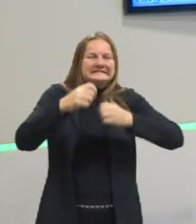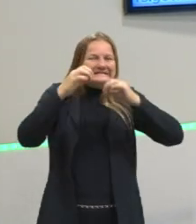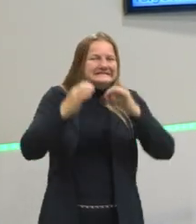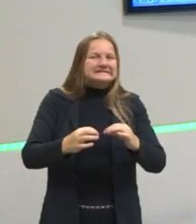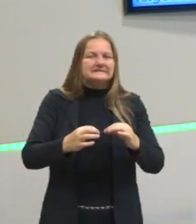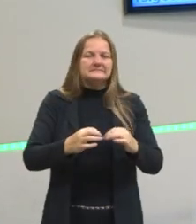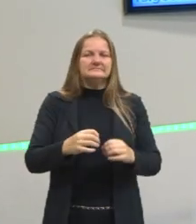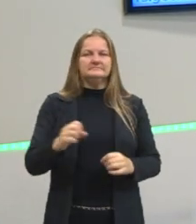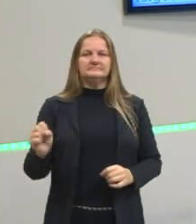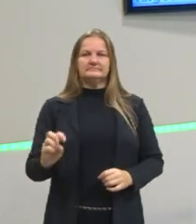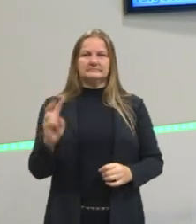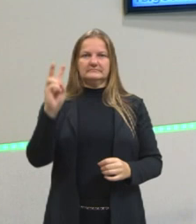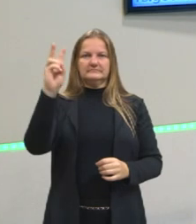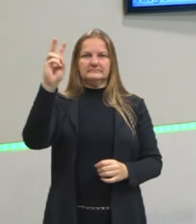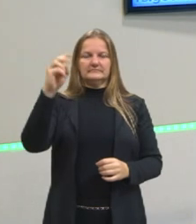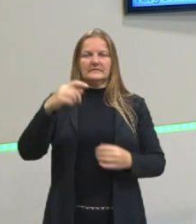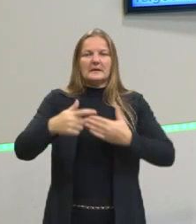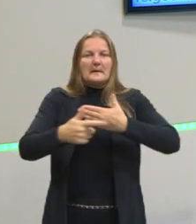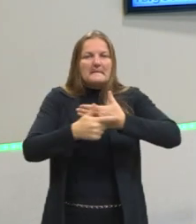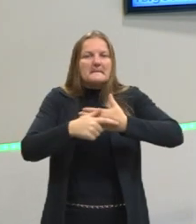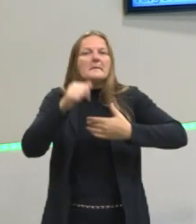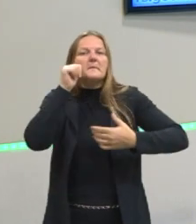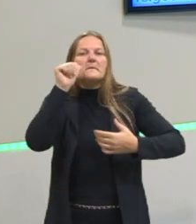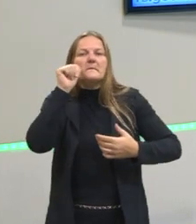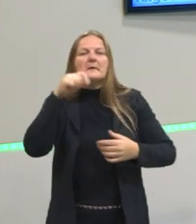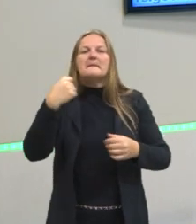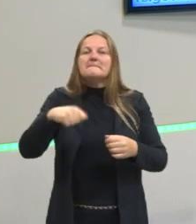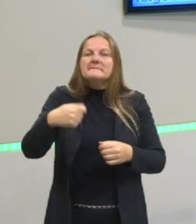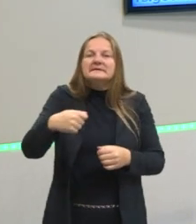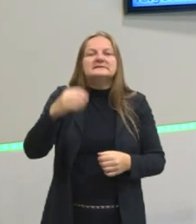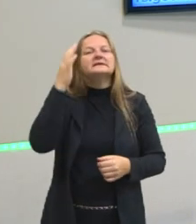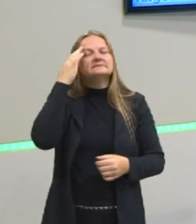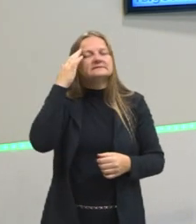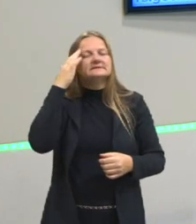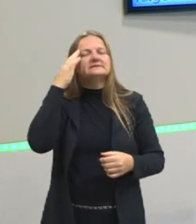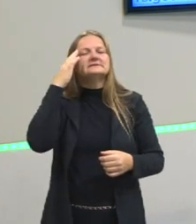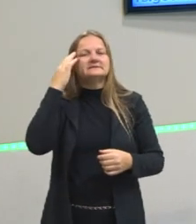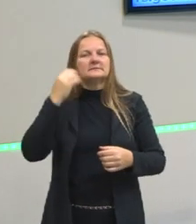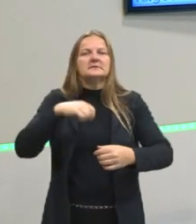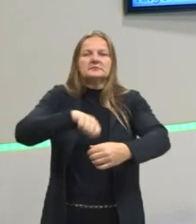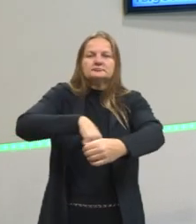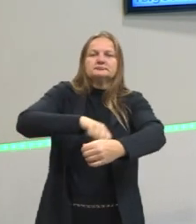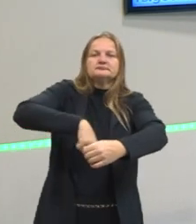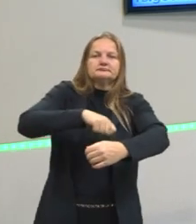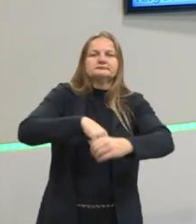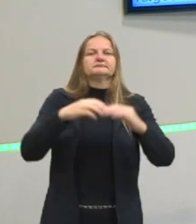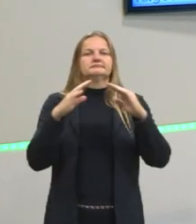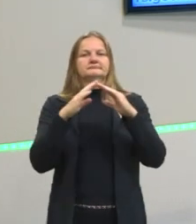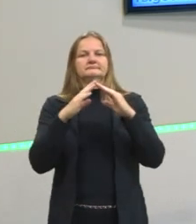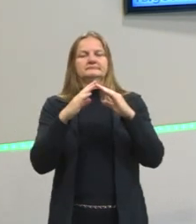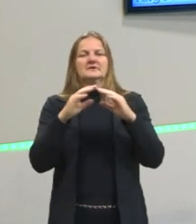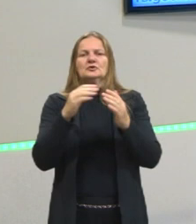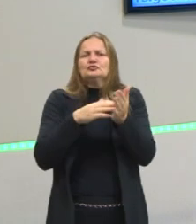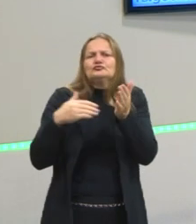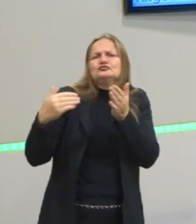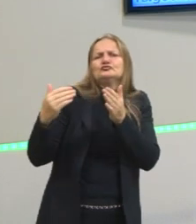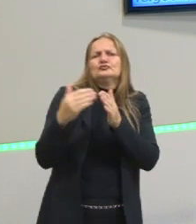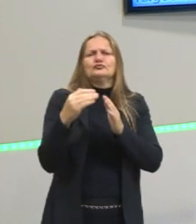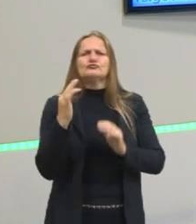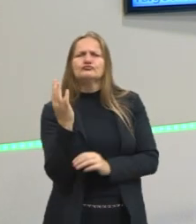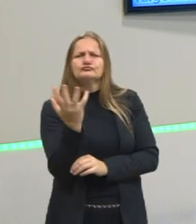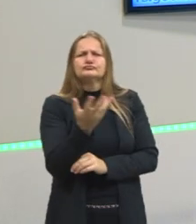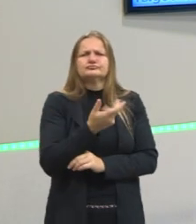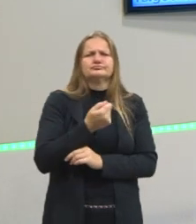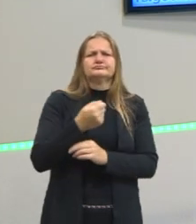para ser valorizada no seu papel de mulher Precisa sim fazer todas as tarefas